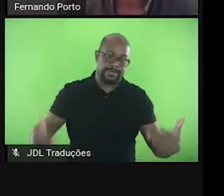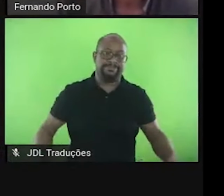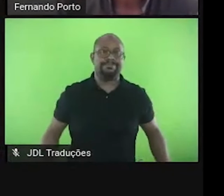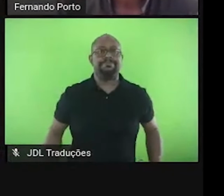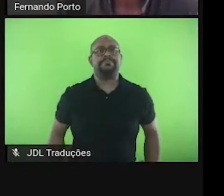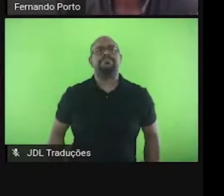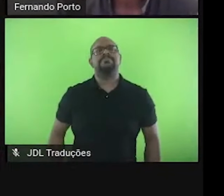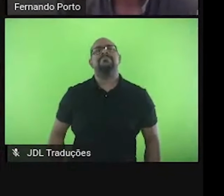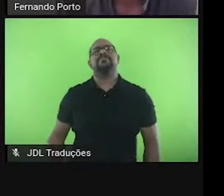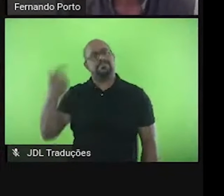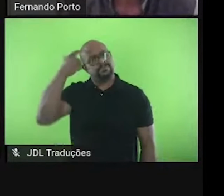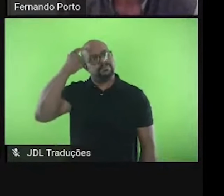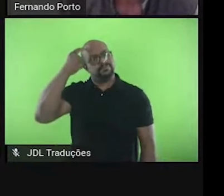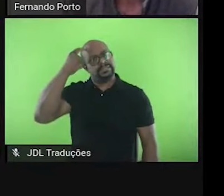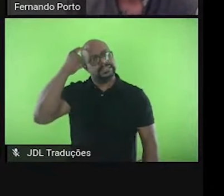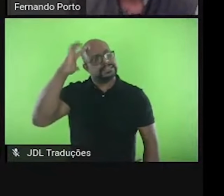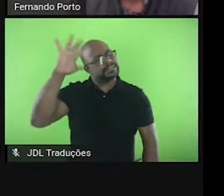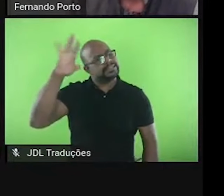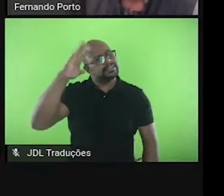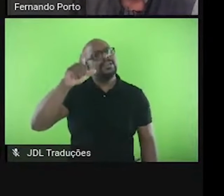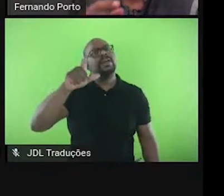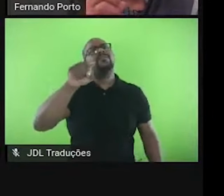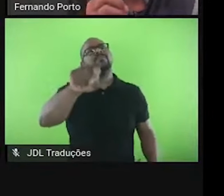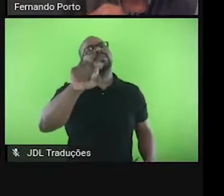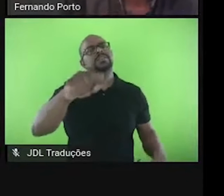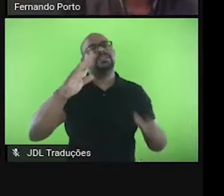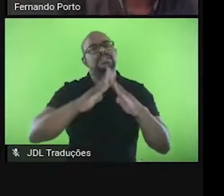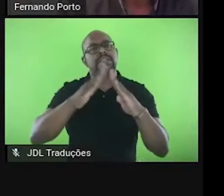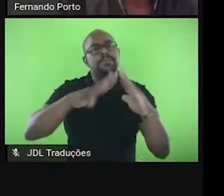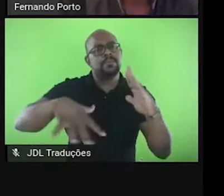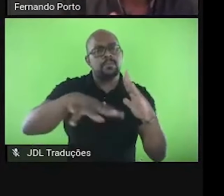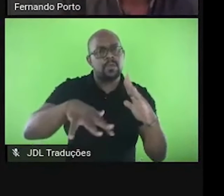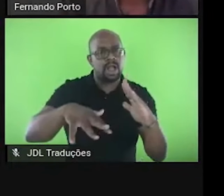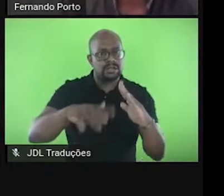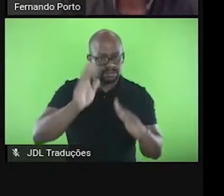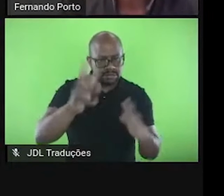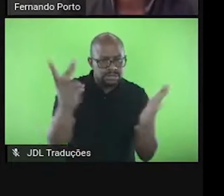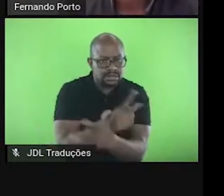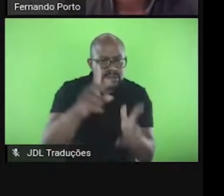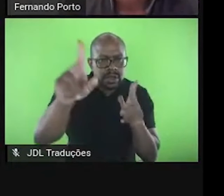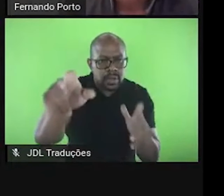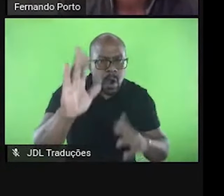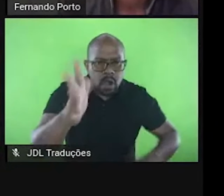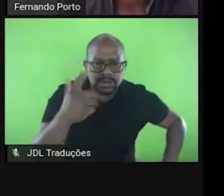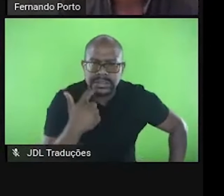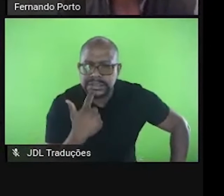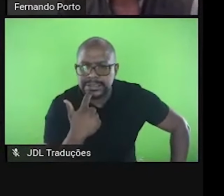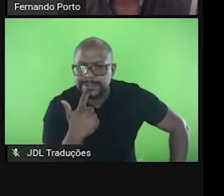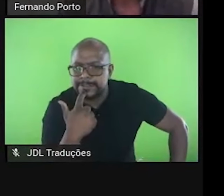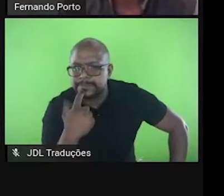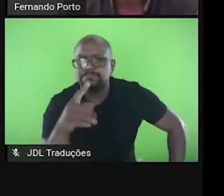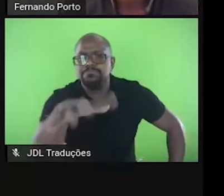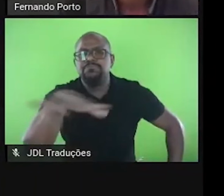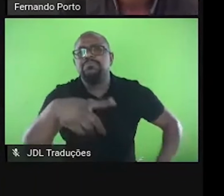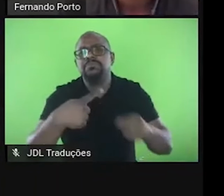Pensamos agora, na região em que você mora, você já se deparou com situações como essa? No seu